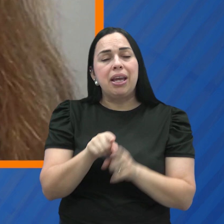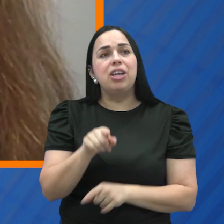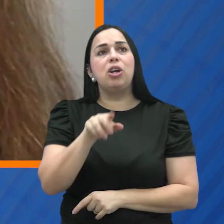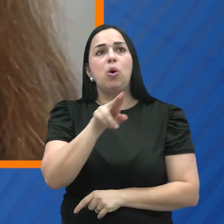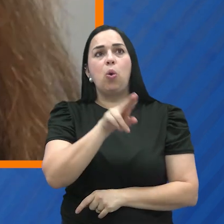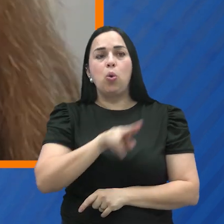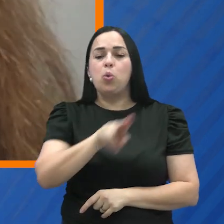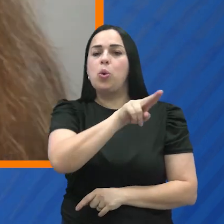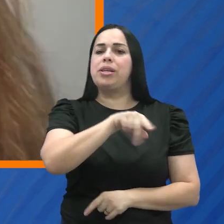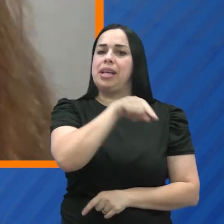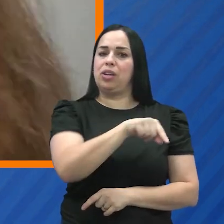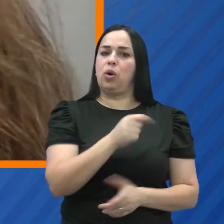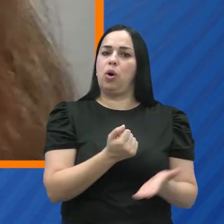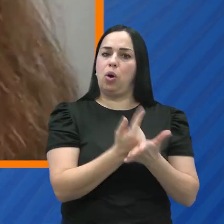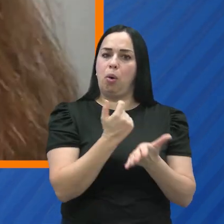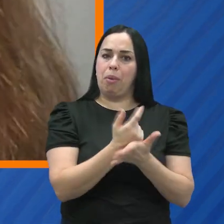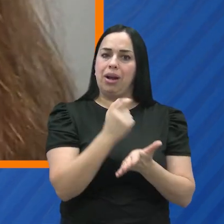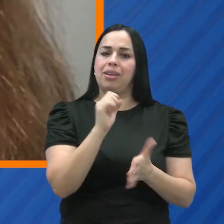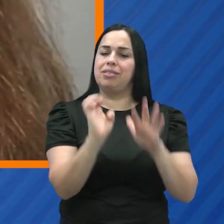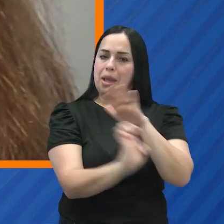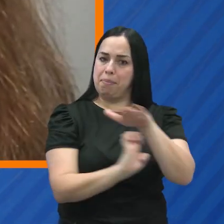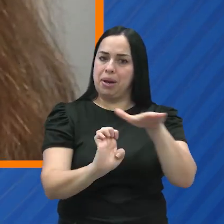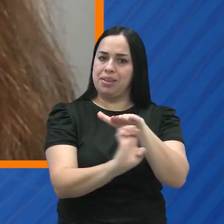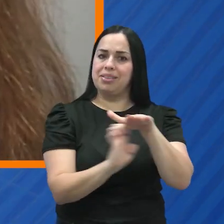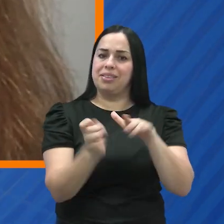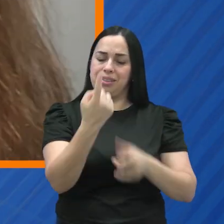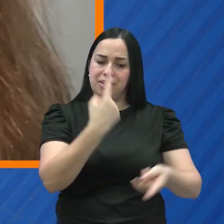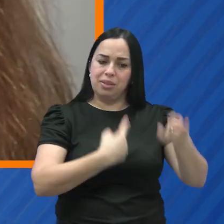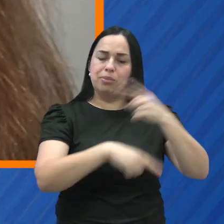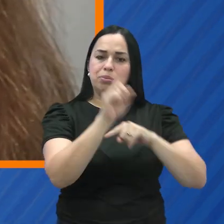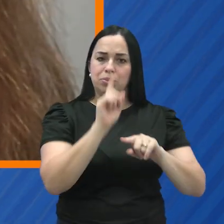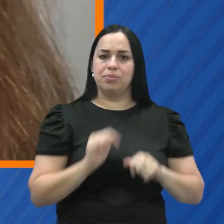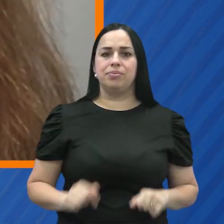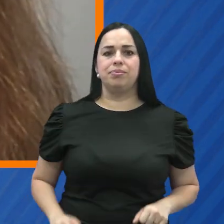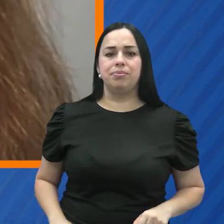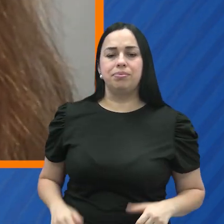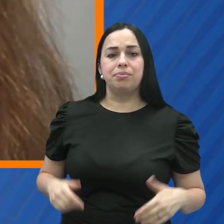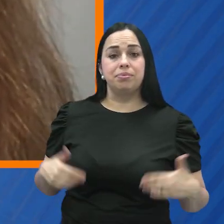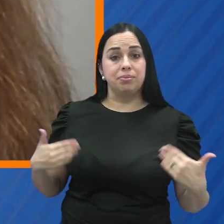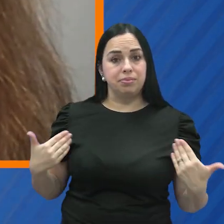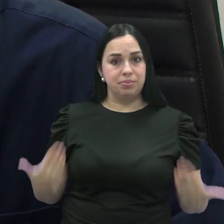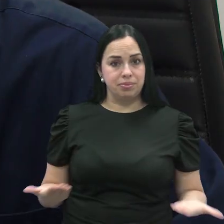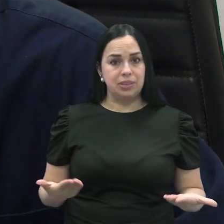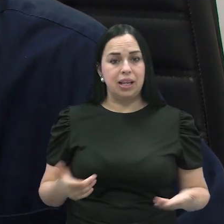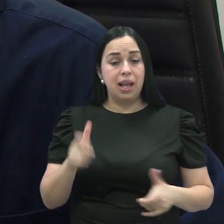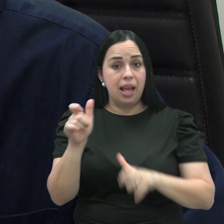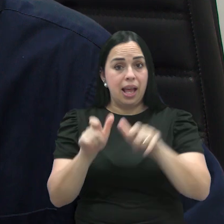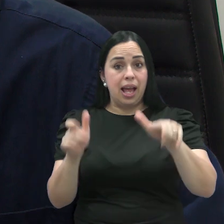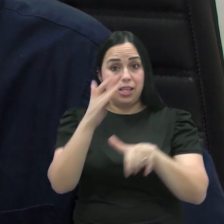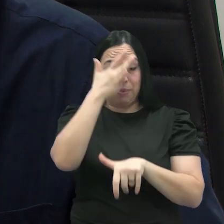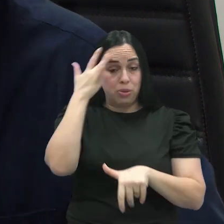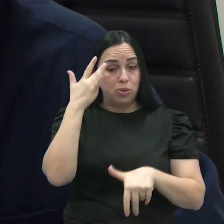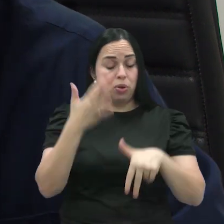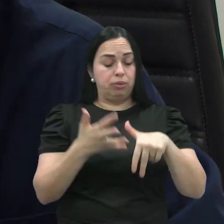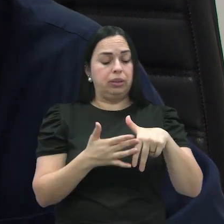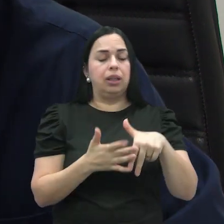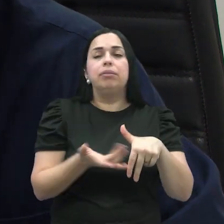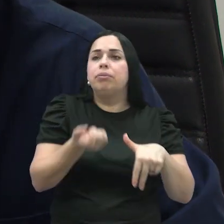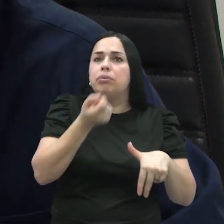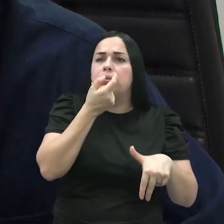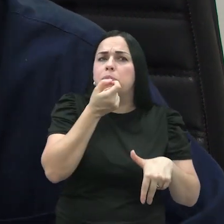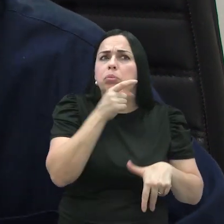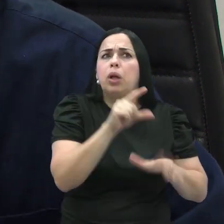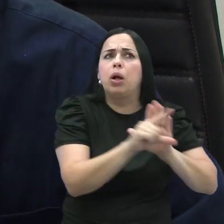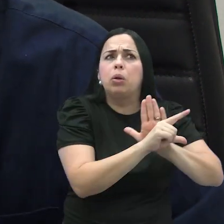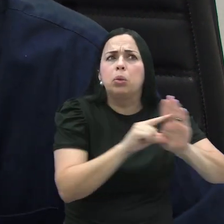de tecnologia e pode, assim, também estimular a indústria de genéricos e o aumento do acesso da população. Quando esse paciente começa a tomar o genérico